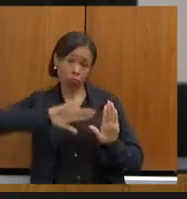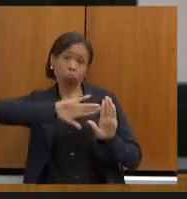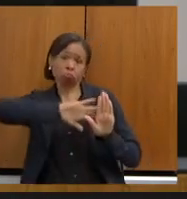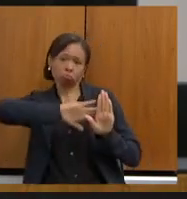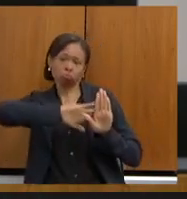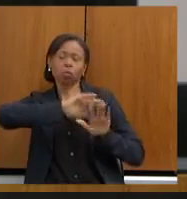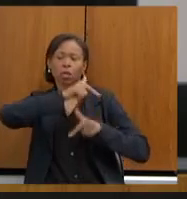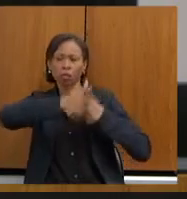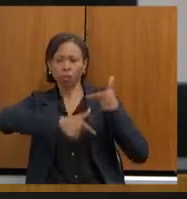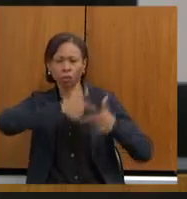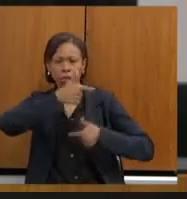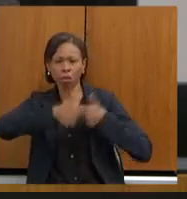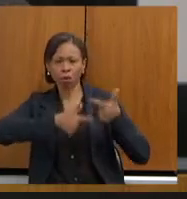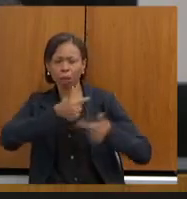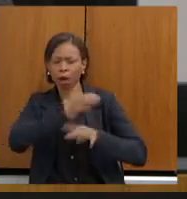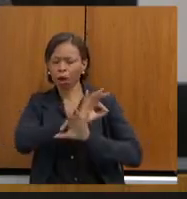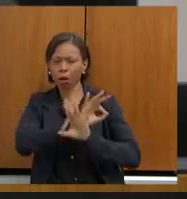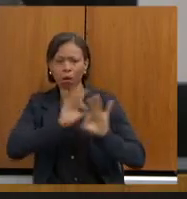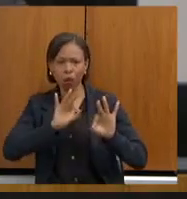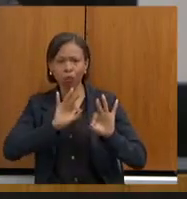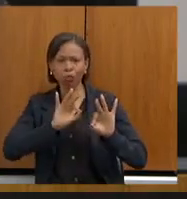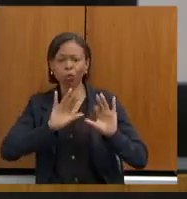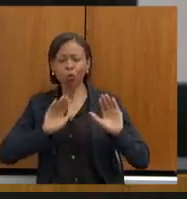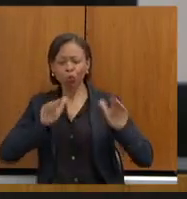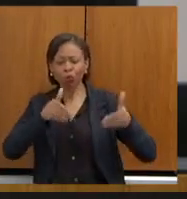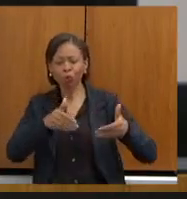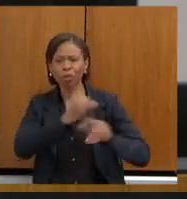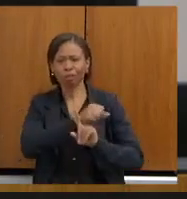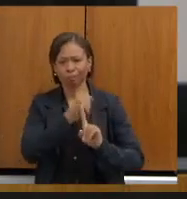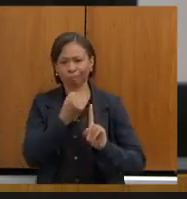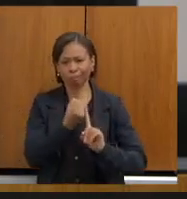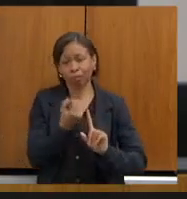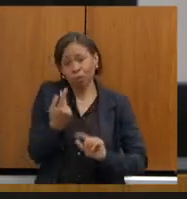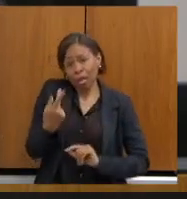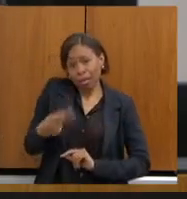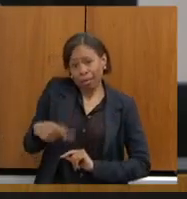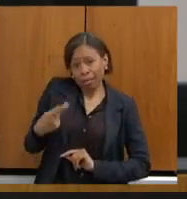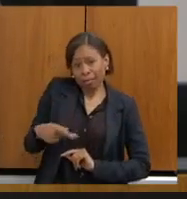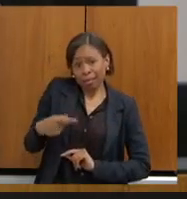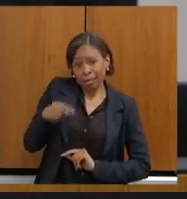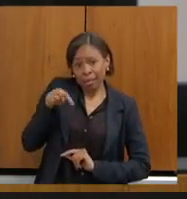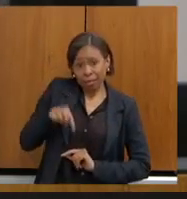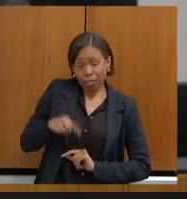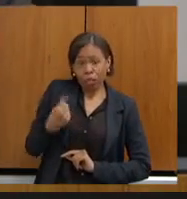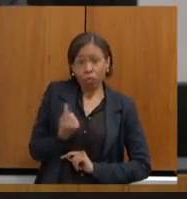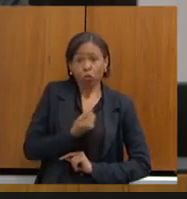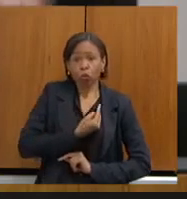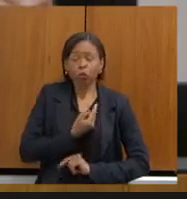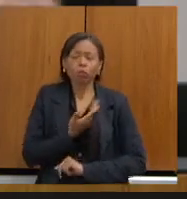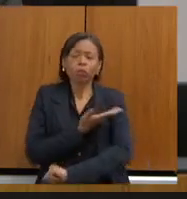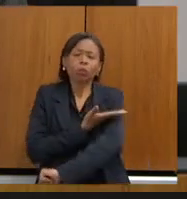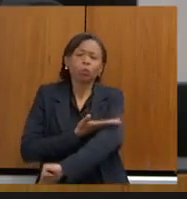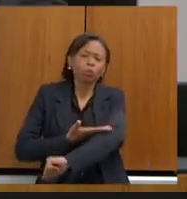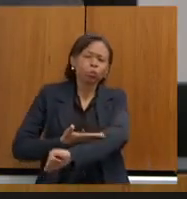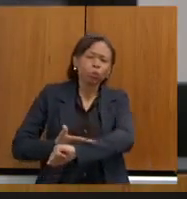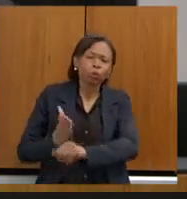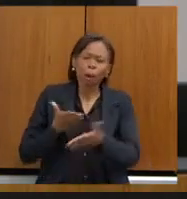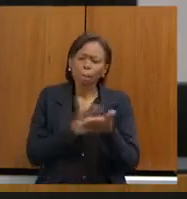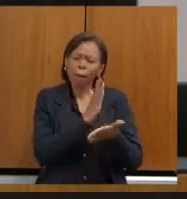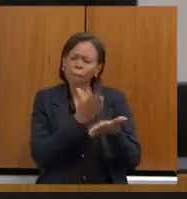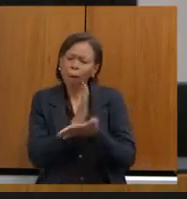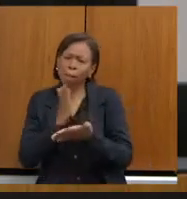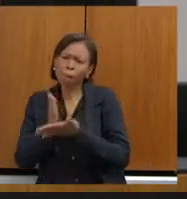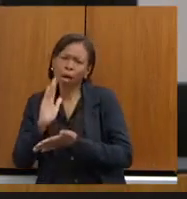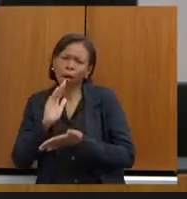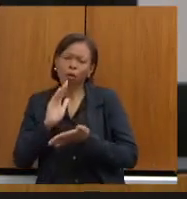a prestar tão relevante serviço à sociedade o que que ele tá de um leite a gente tem um ato de aprovar diverso daquele imenso para